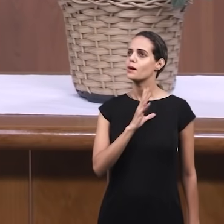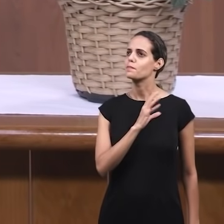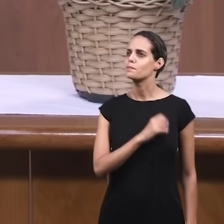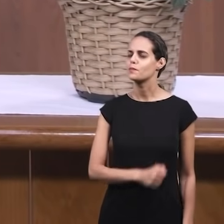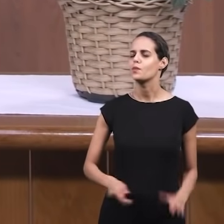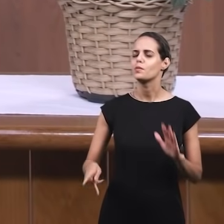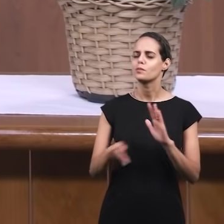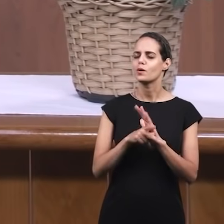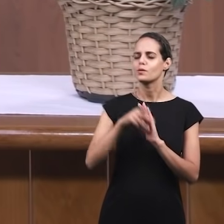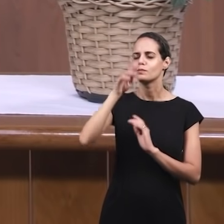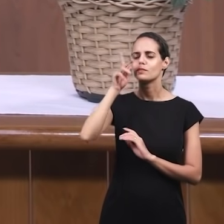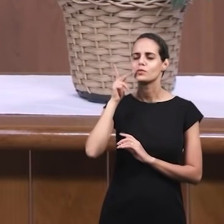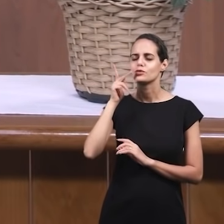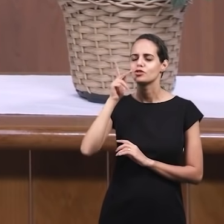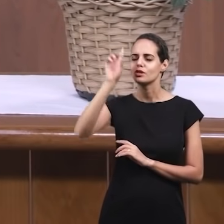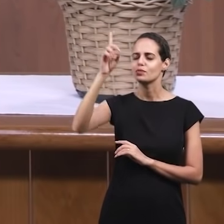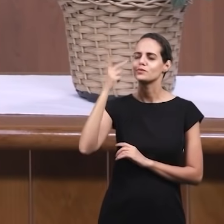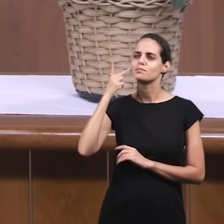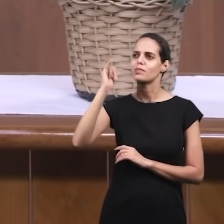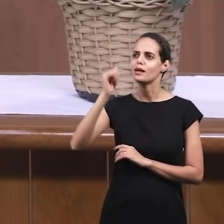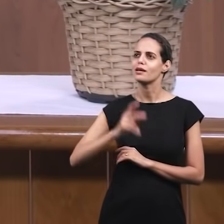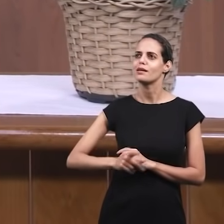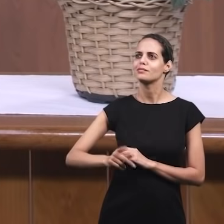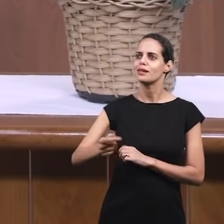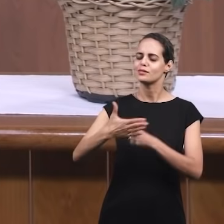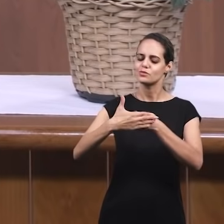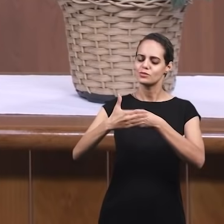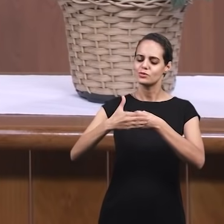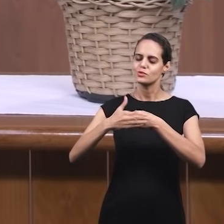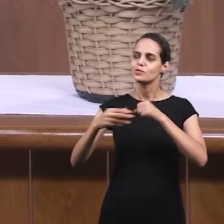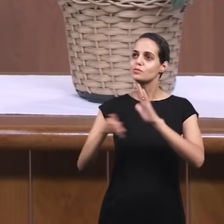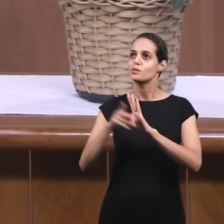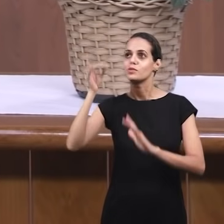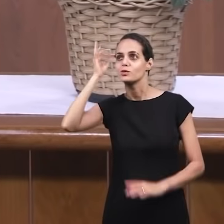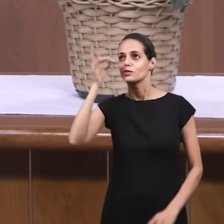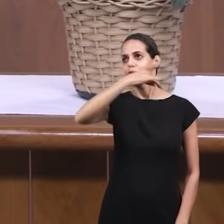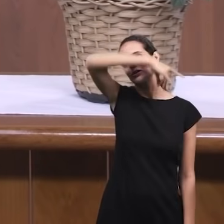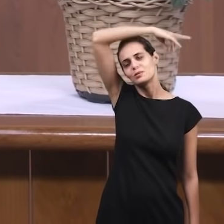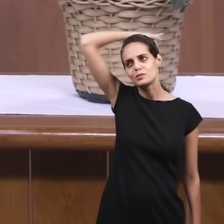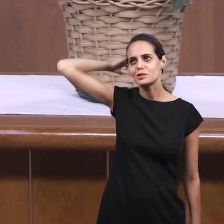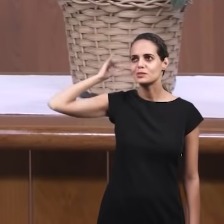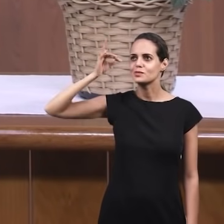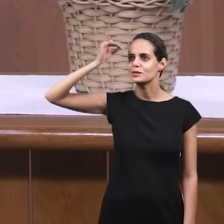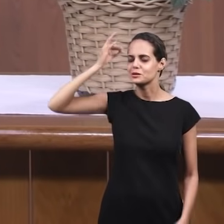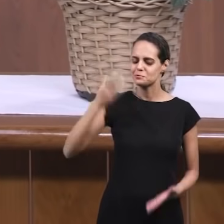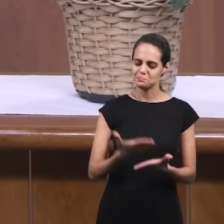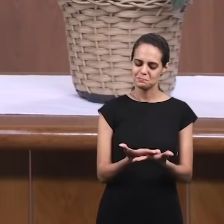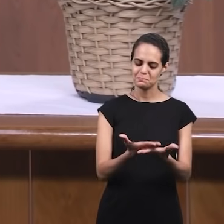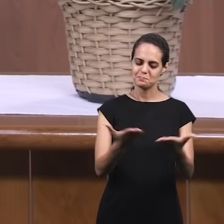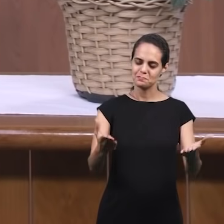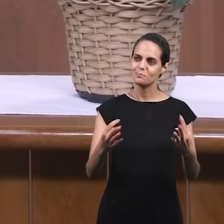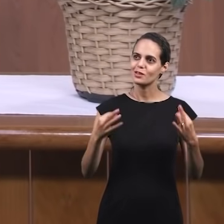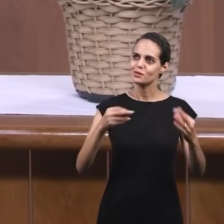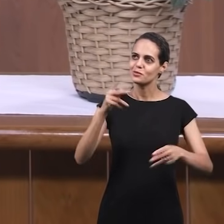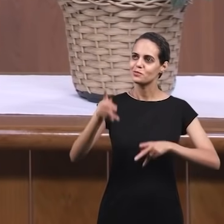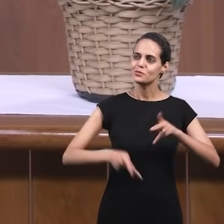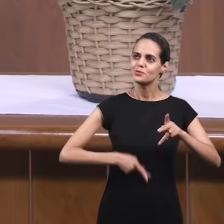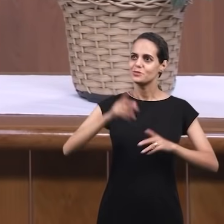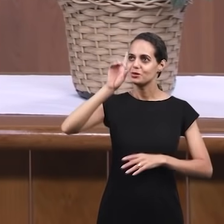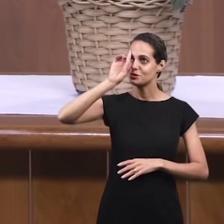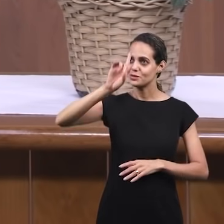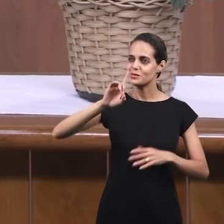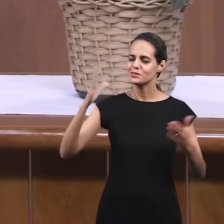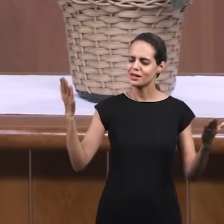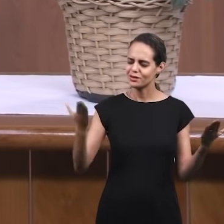de Deus, o nosso eterno Pai, as doces, santas e ternas consolações do Espírito Santo repousem sobre vós e sobre todo o